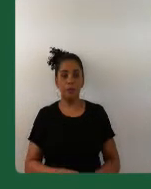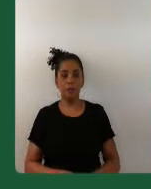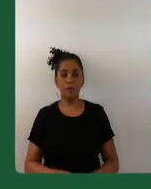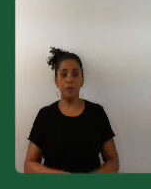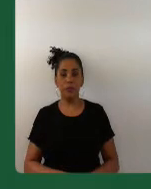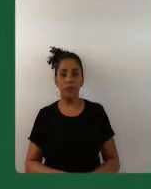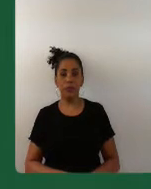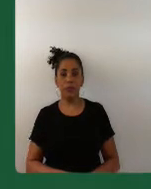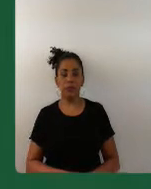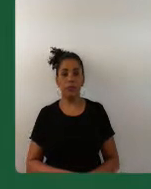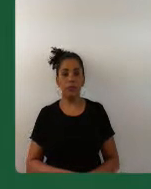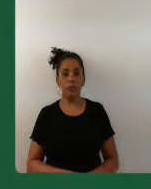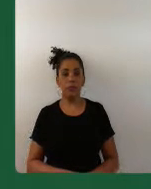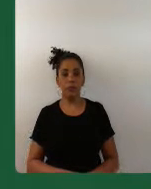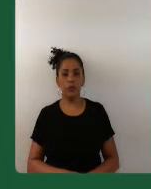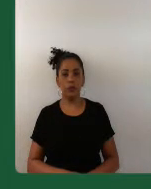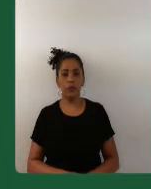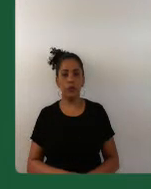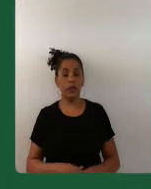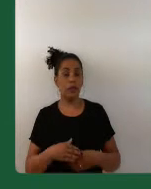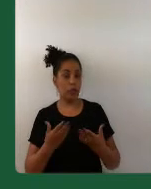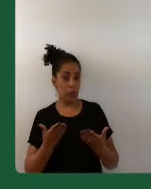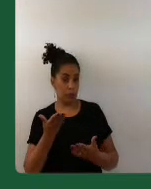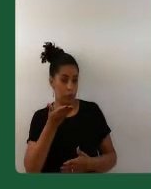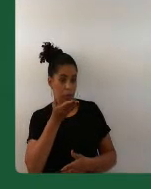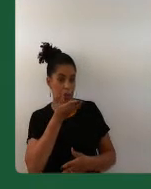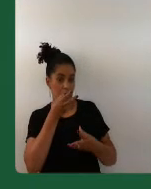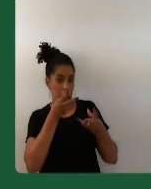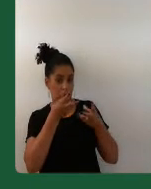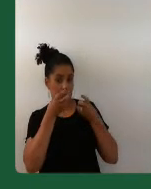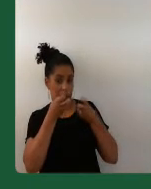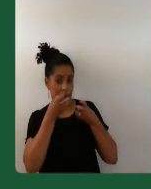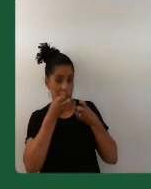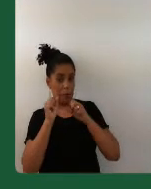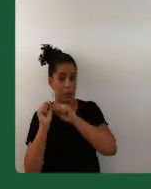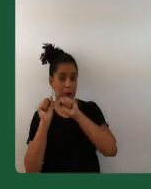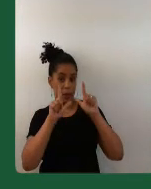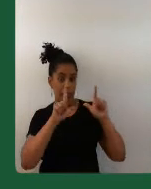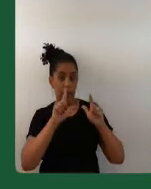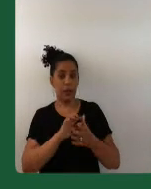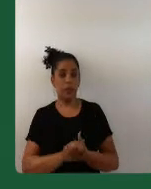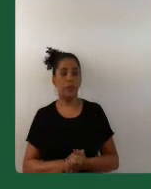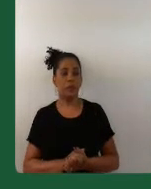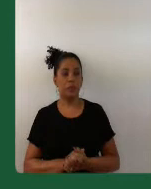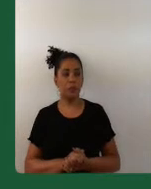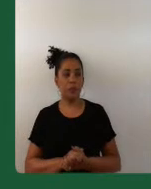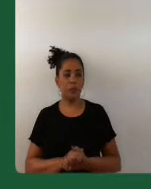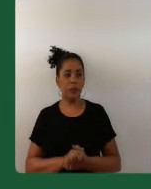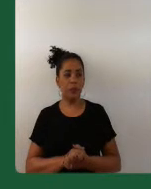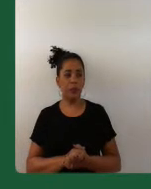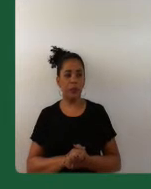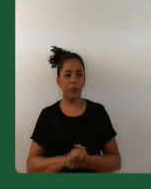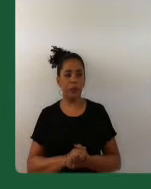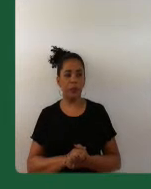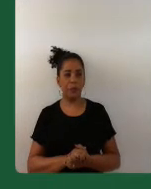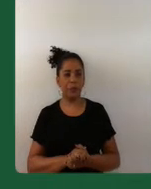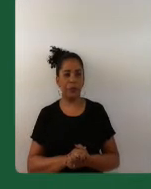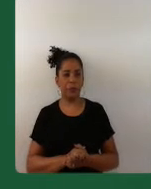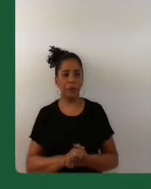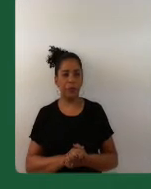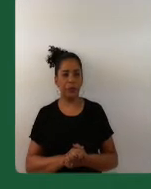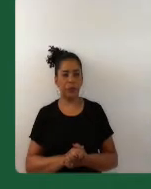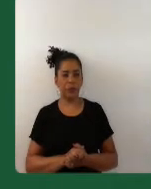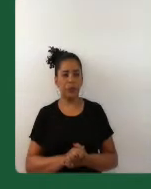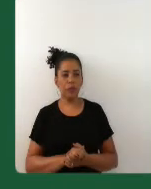E é isso que a gente consegue ver nesse slide. Aqui, depois